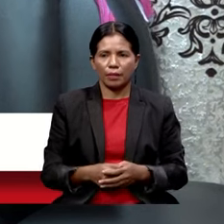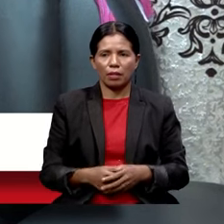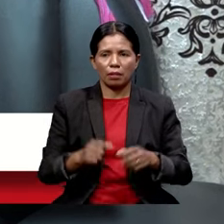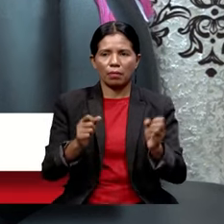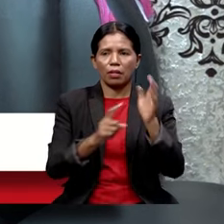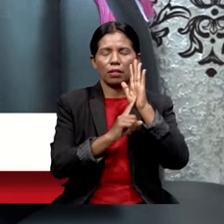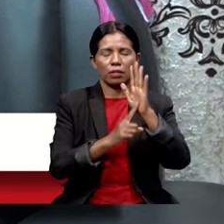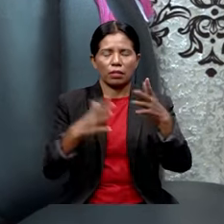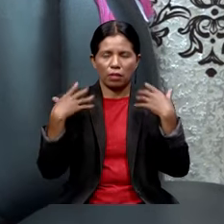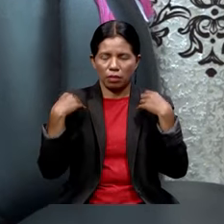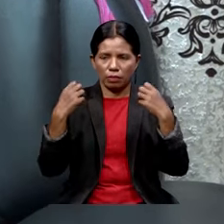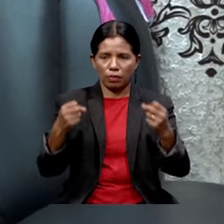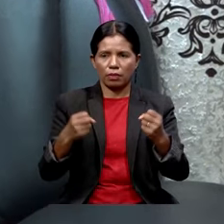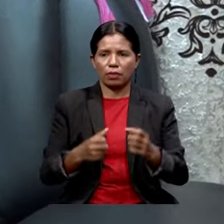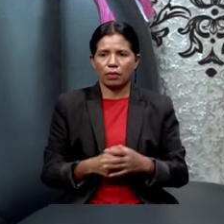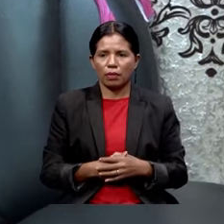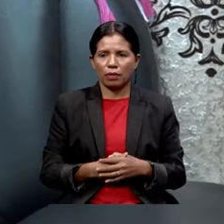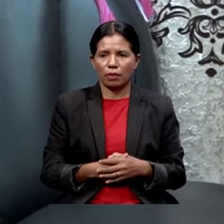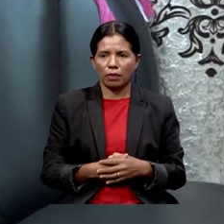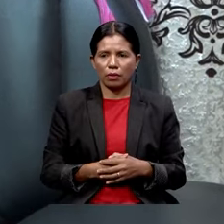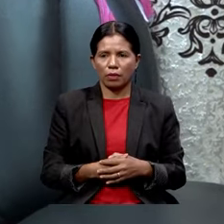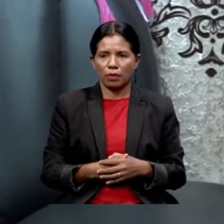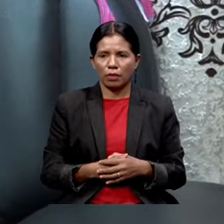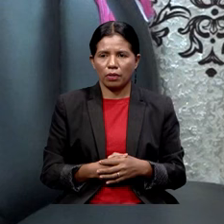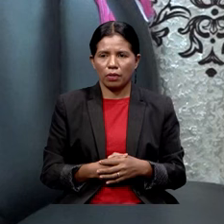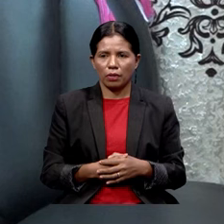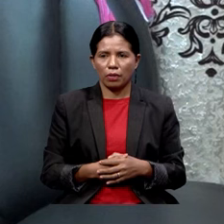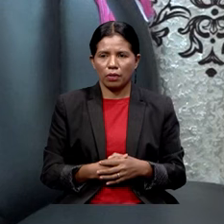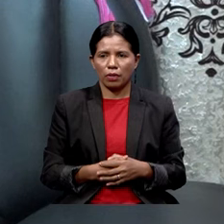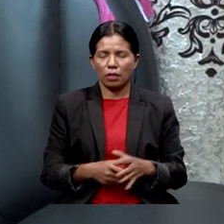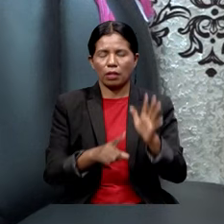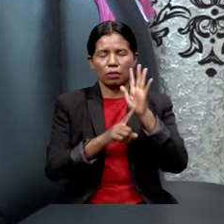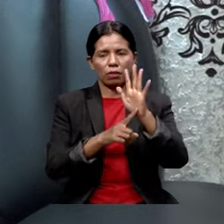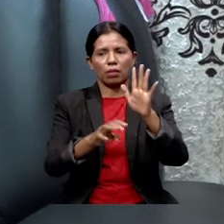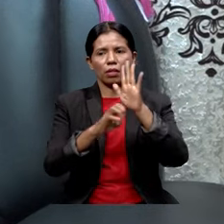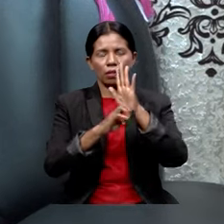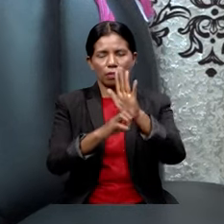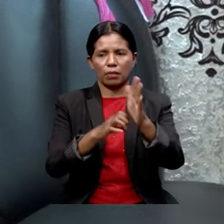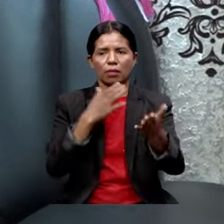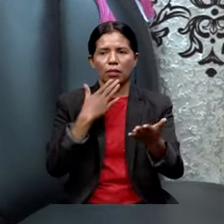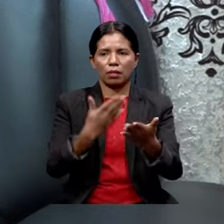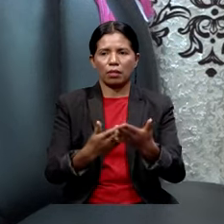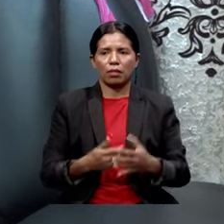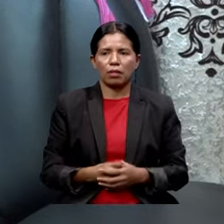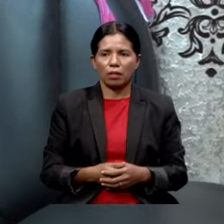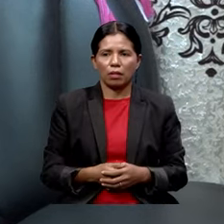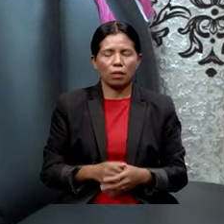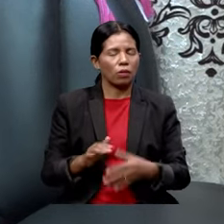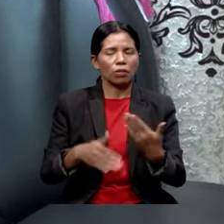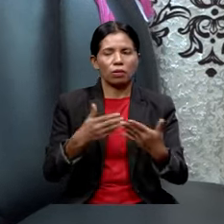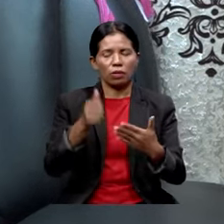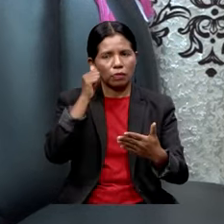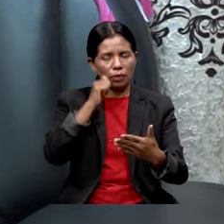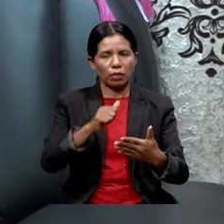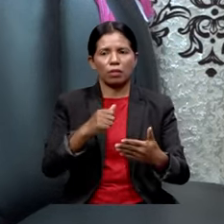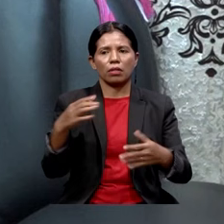saifale força. Bele saifale sara as bem polícia bele